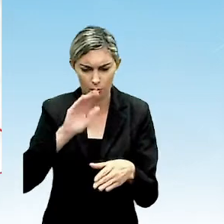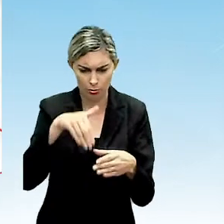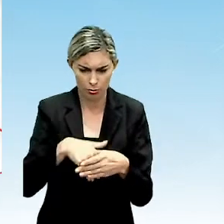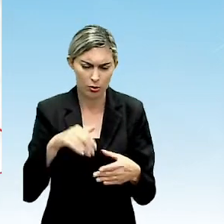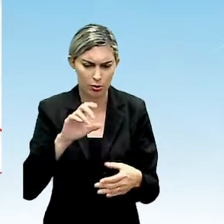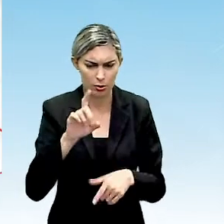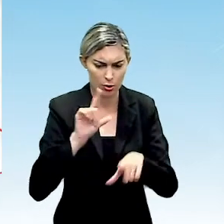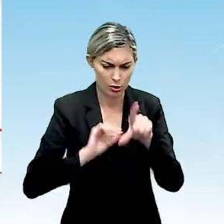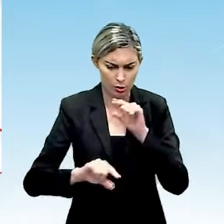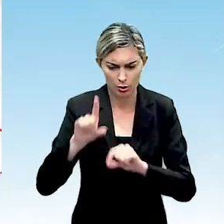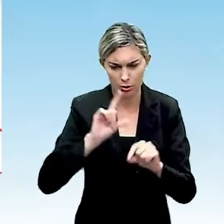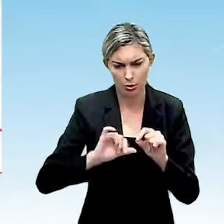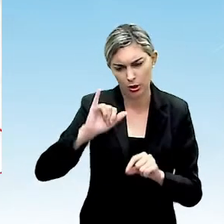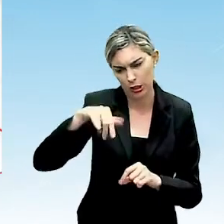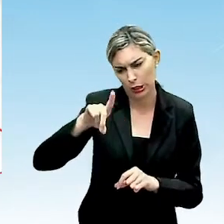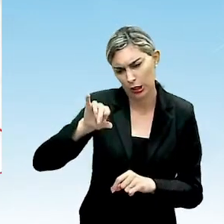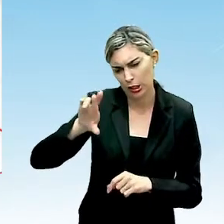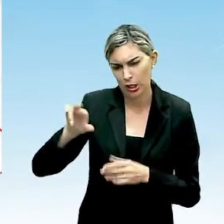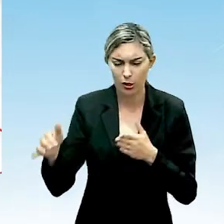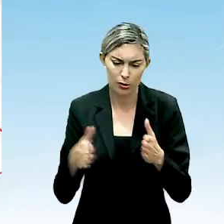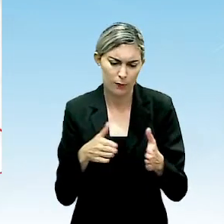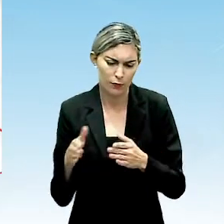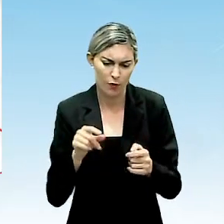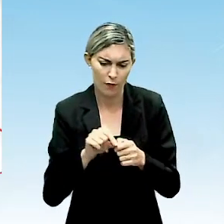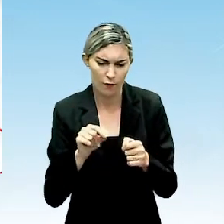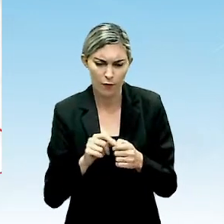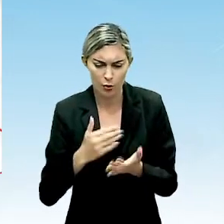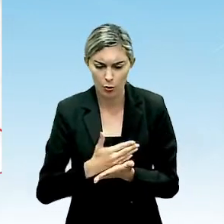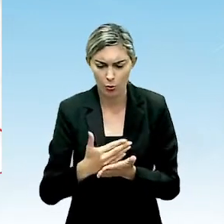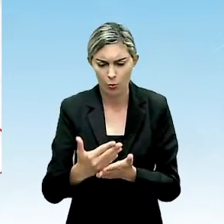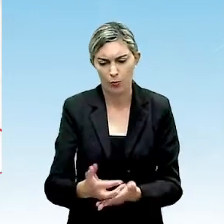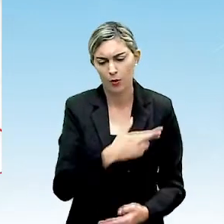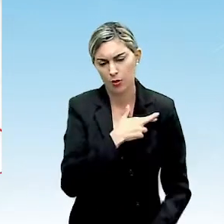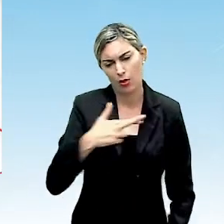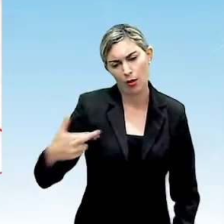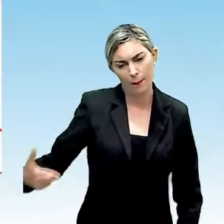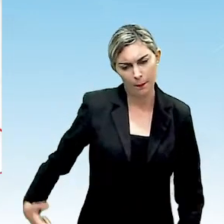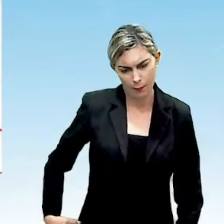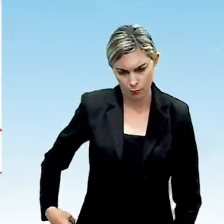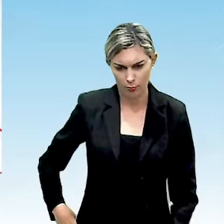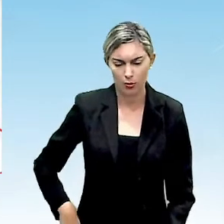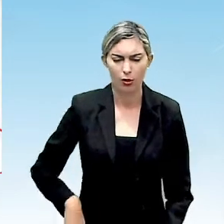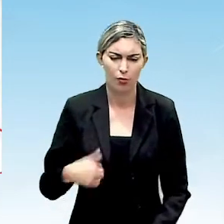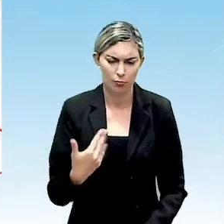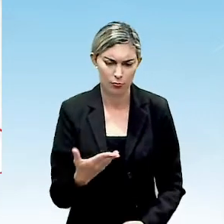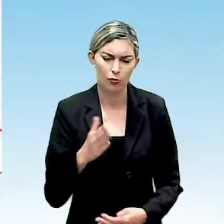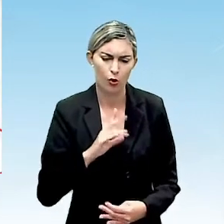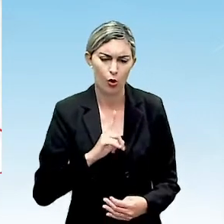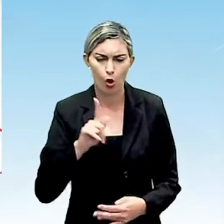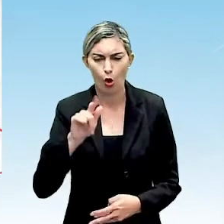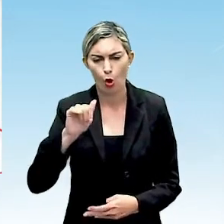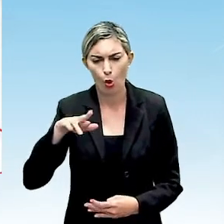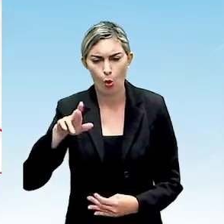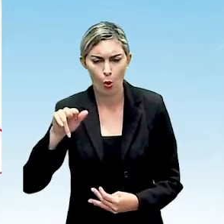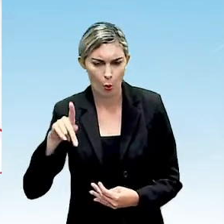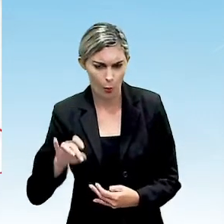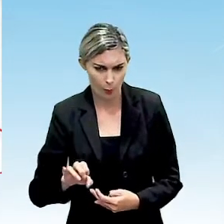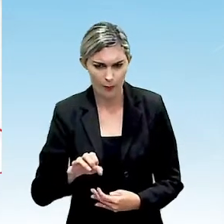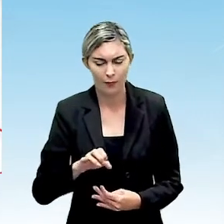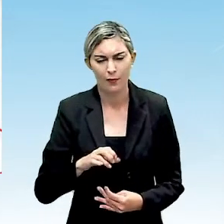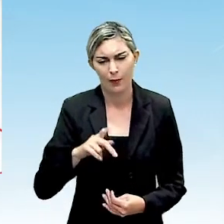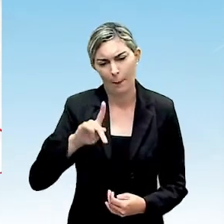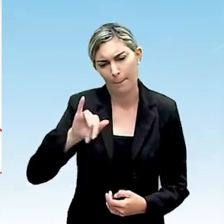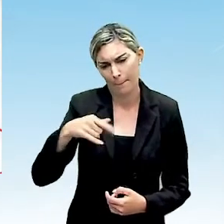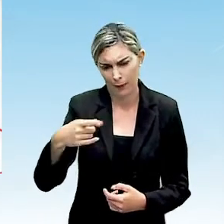indiretas, por causa da instabilidade do momento, vai fazer com que o início dessa república se dê através do golpe que Pimpão falou com